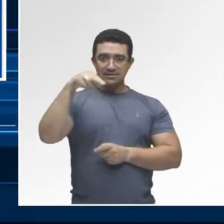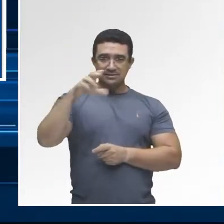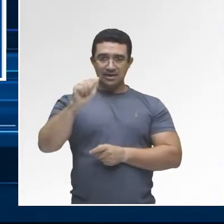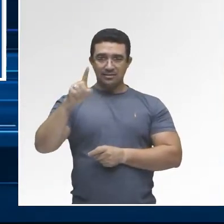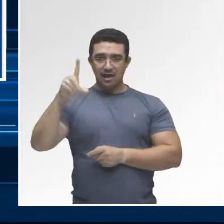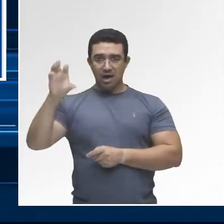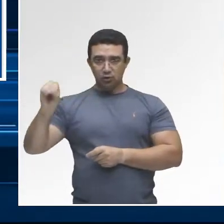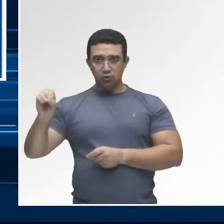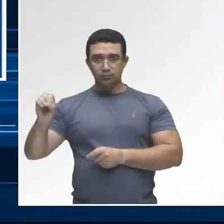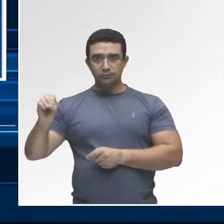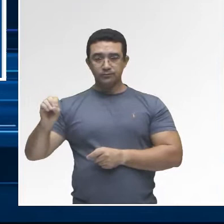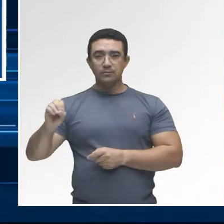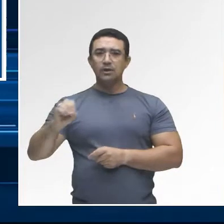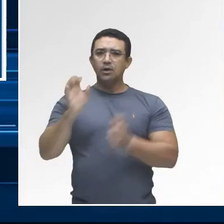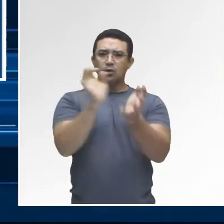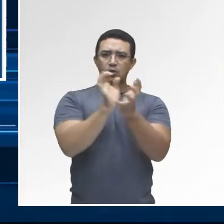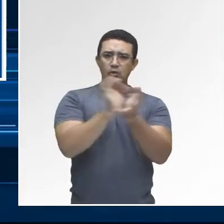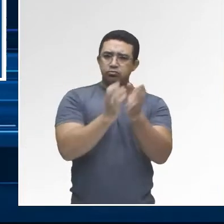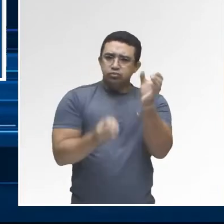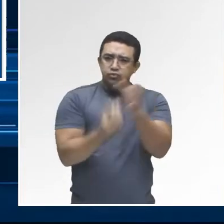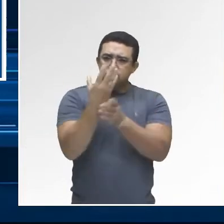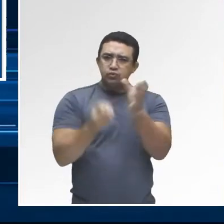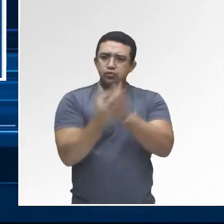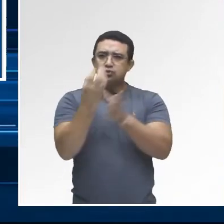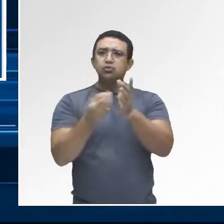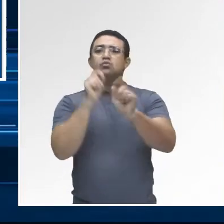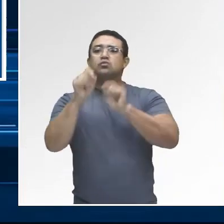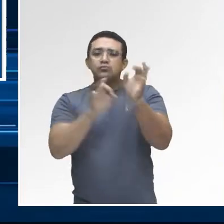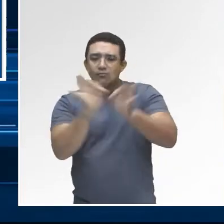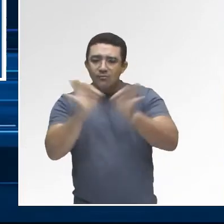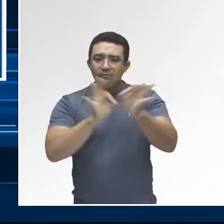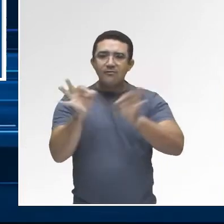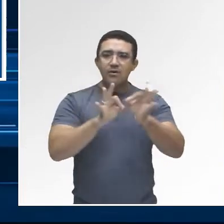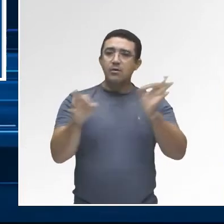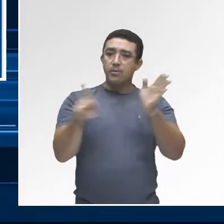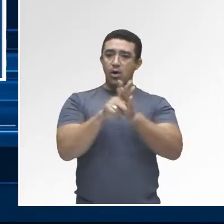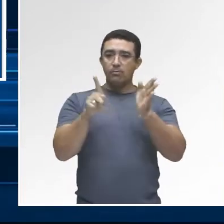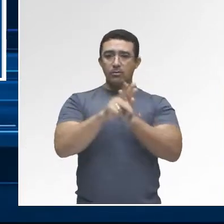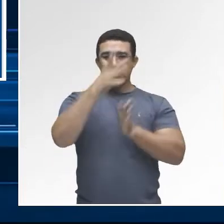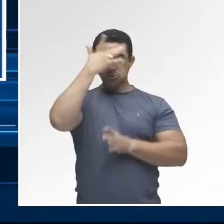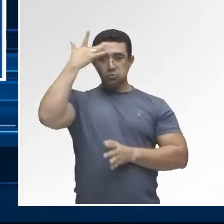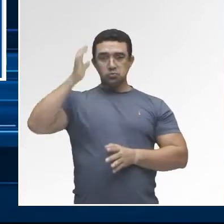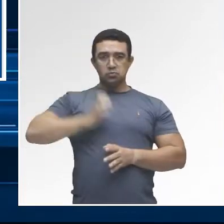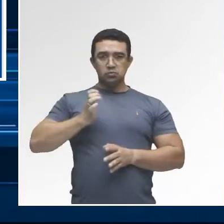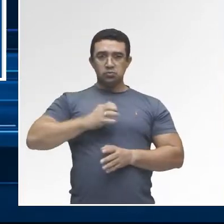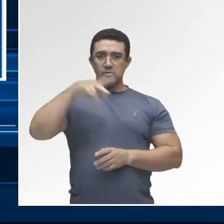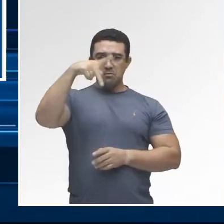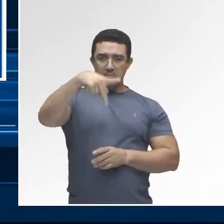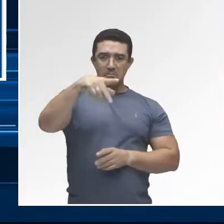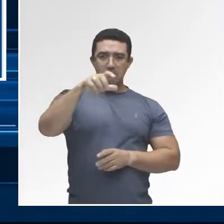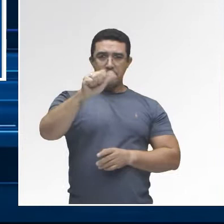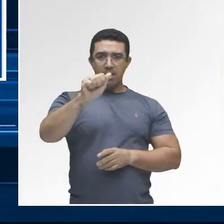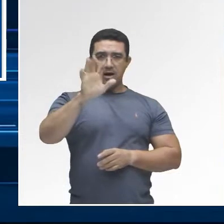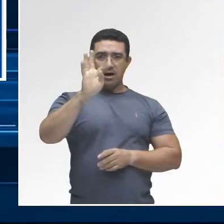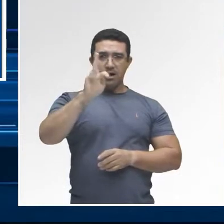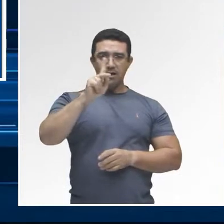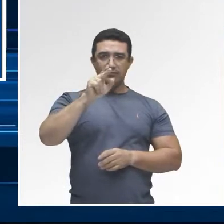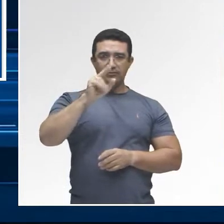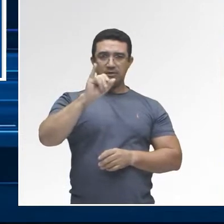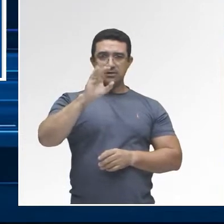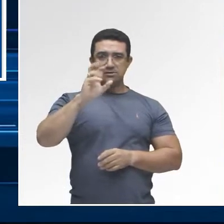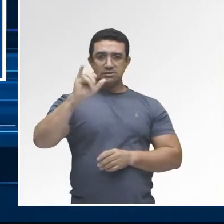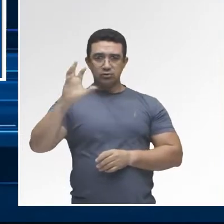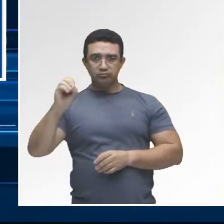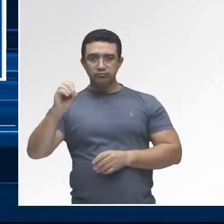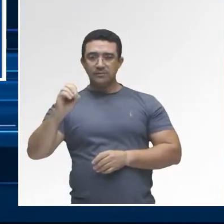governo, um grupo formado por patrícios, tá? Que vai ter força total ali dentro desse novo momento da história de